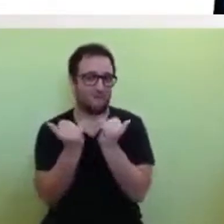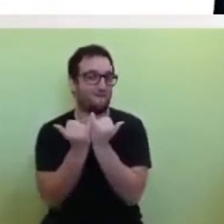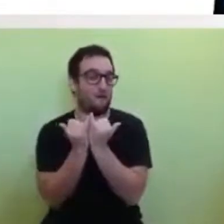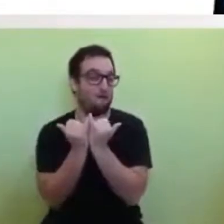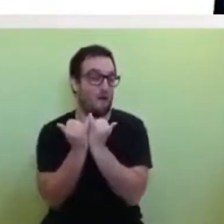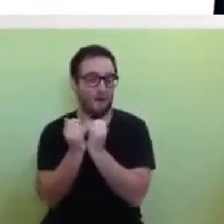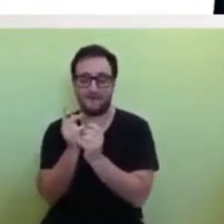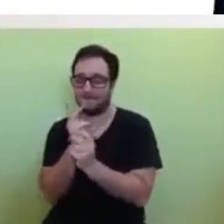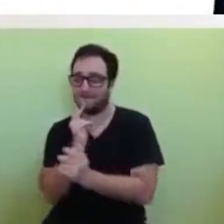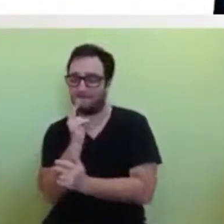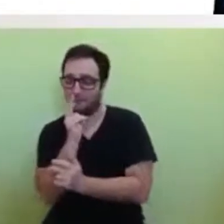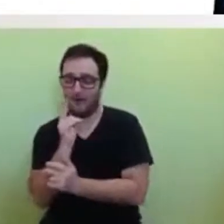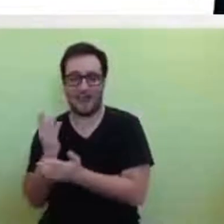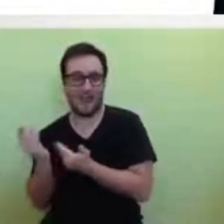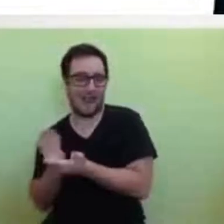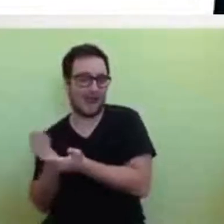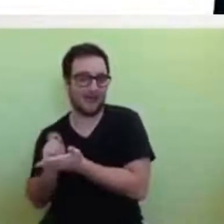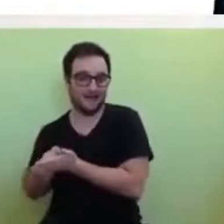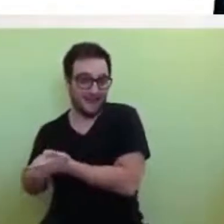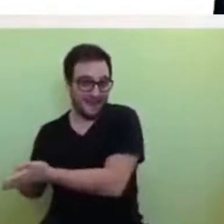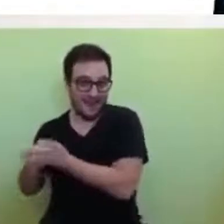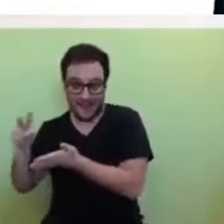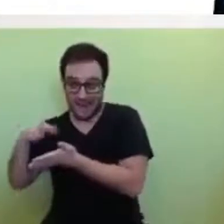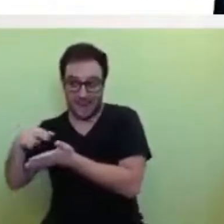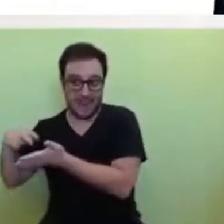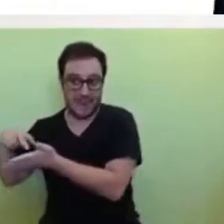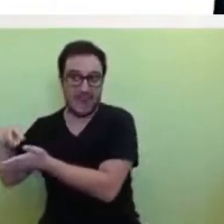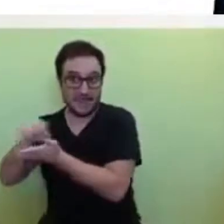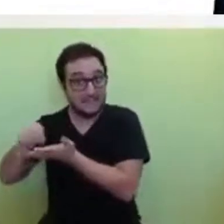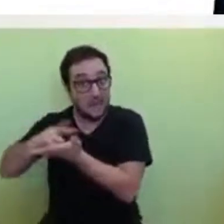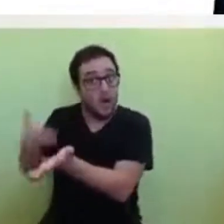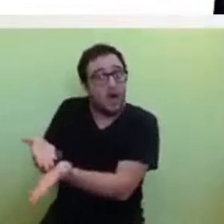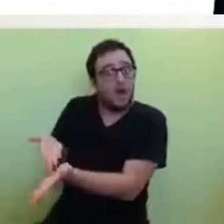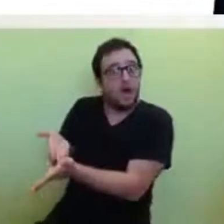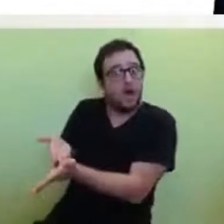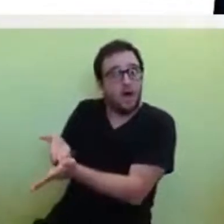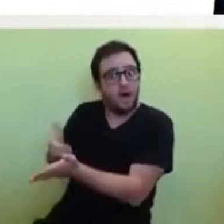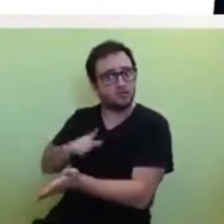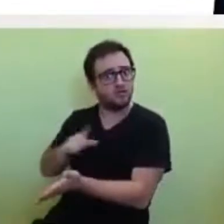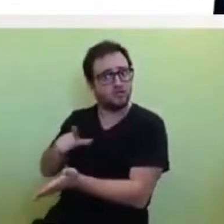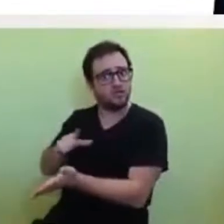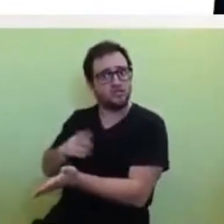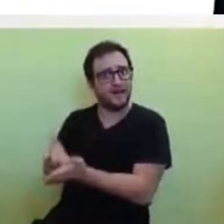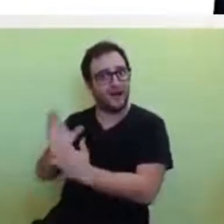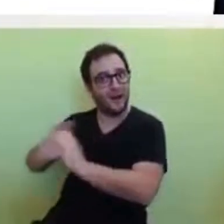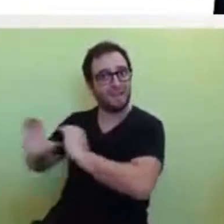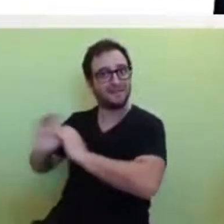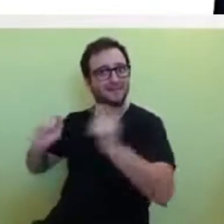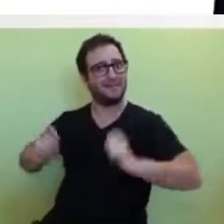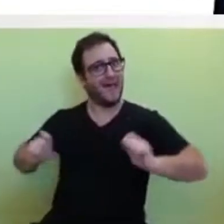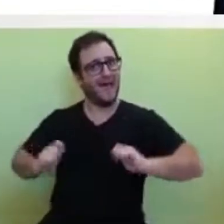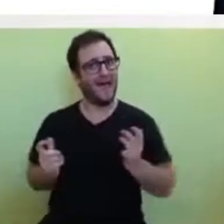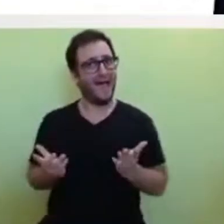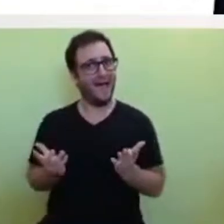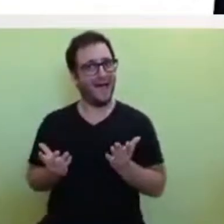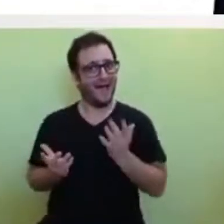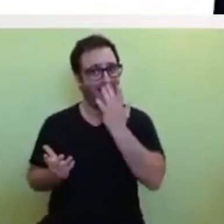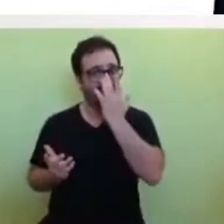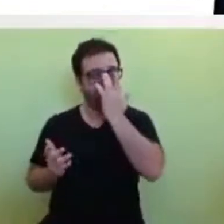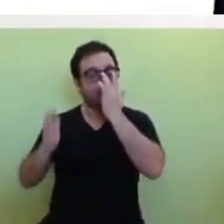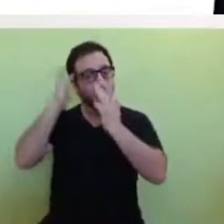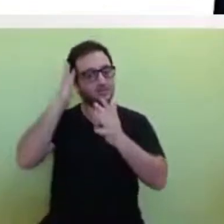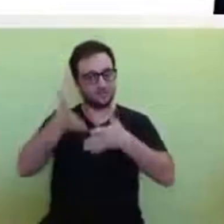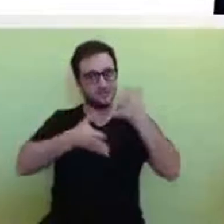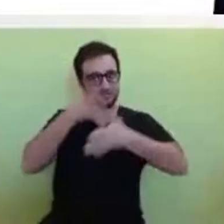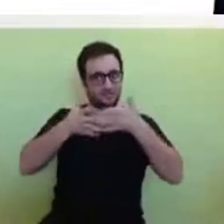comunicação ali dentro da comunidade. Outra possibilidade seria de discutir a língua de sinais em língua de sinais, porque a maioria dos